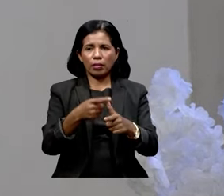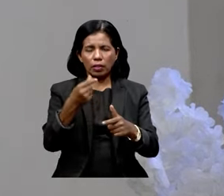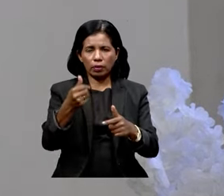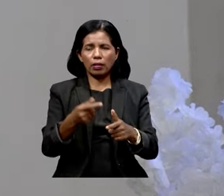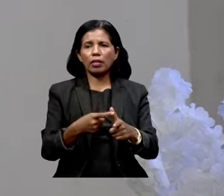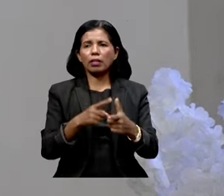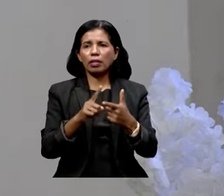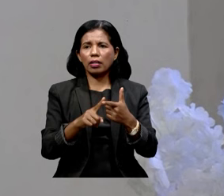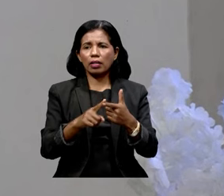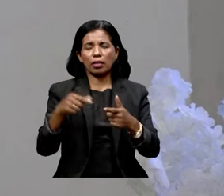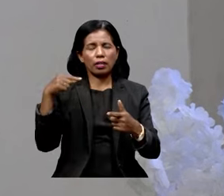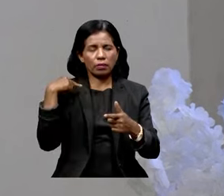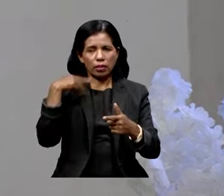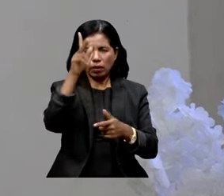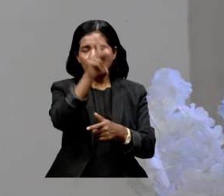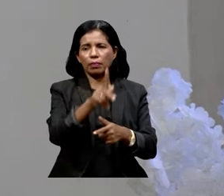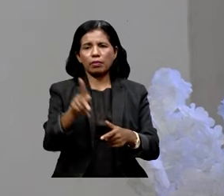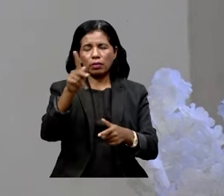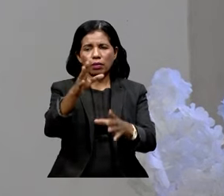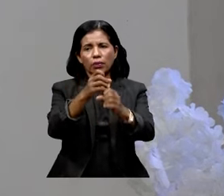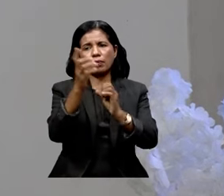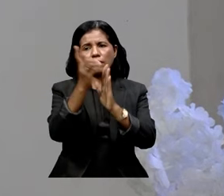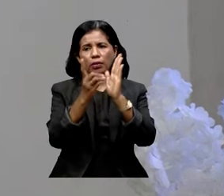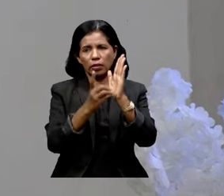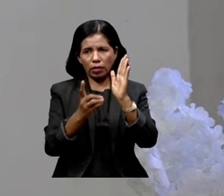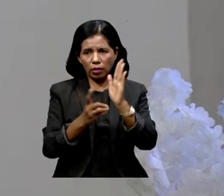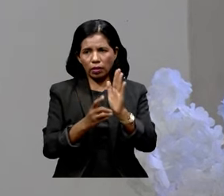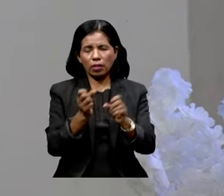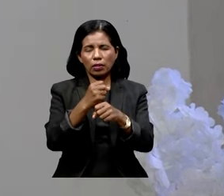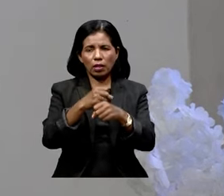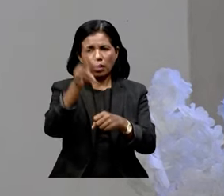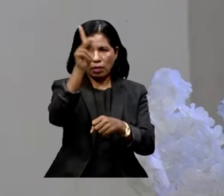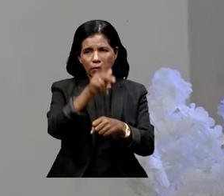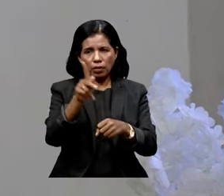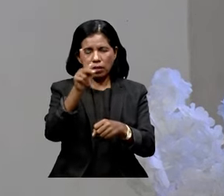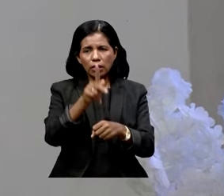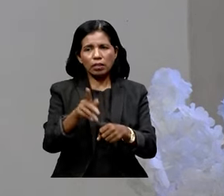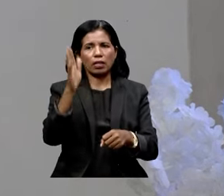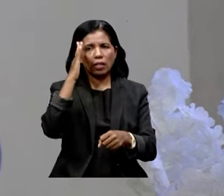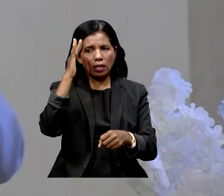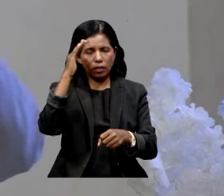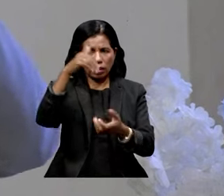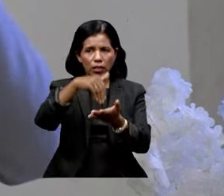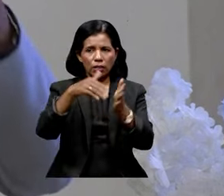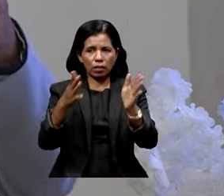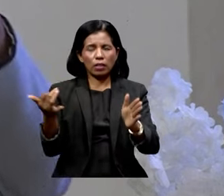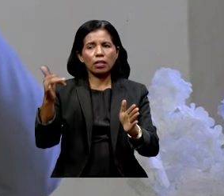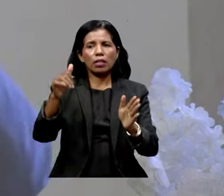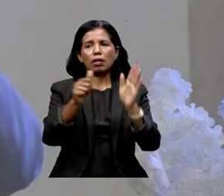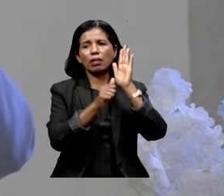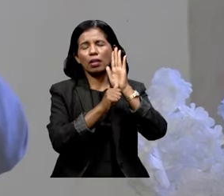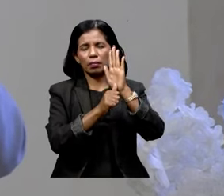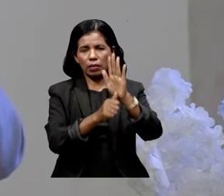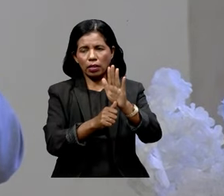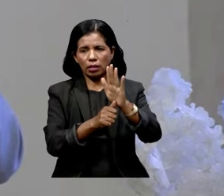be gabinete pesquisa ter foti dados da ne o dihalo pesquisa pa ter mahatera katak estudante sa linia apresentasaun